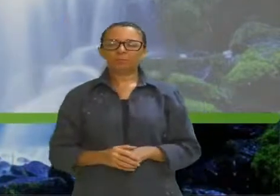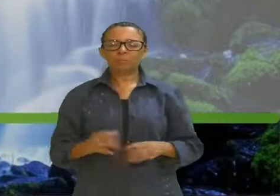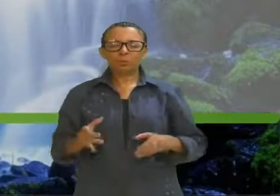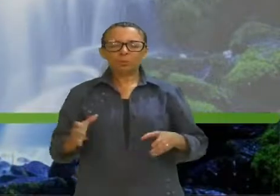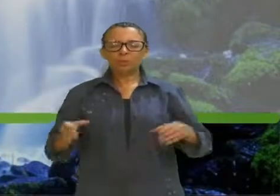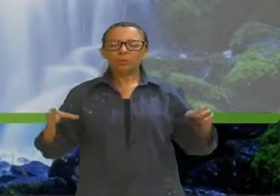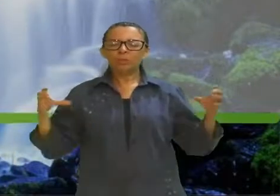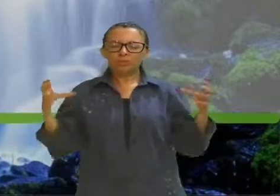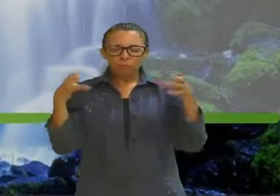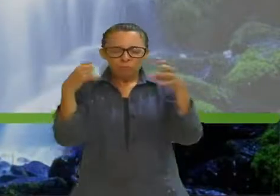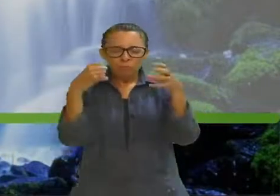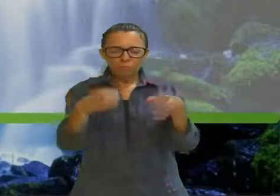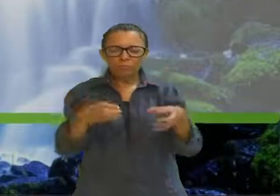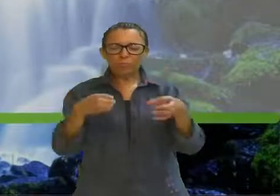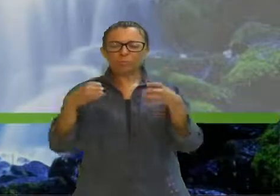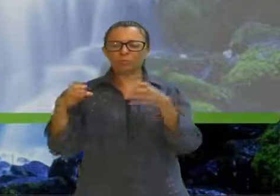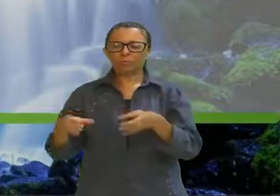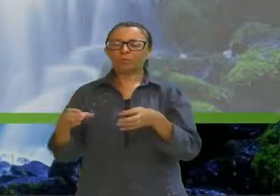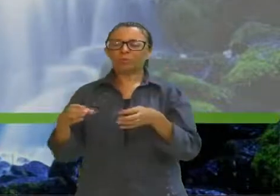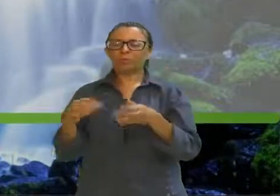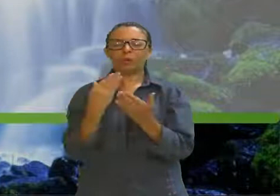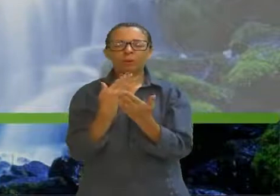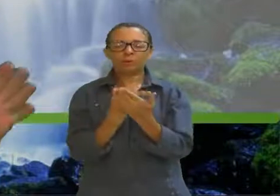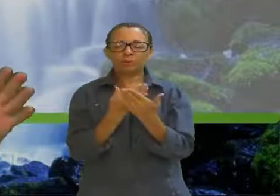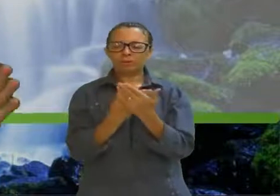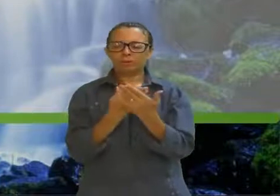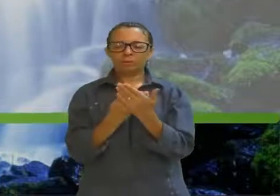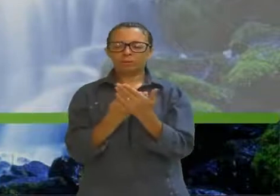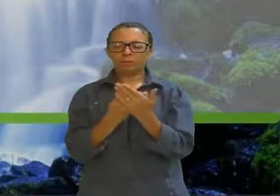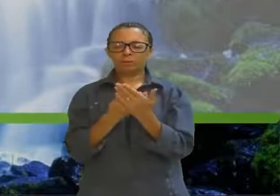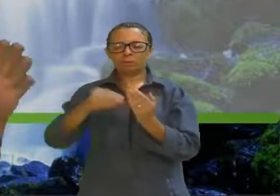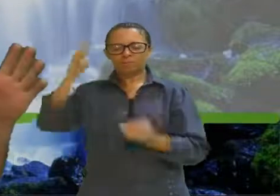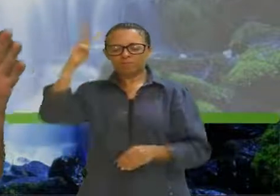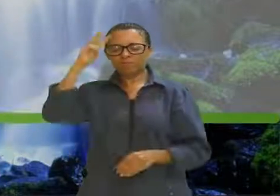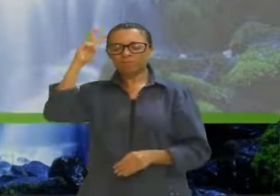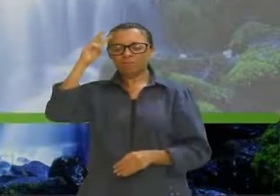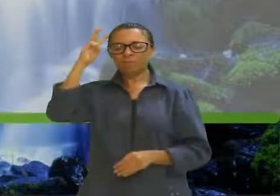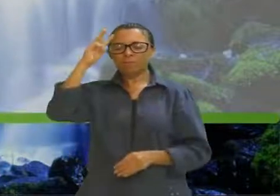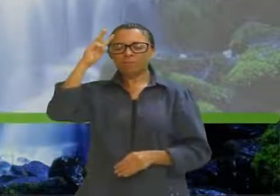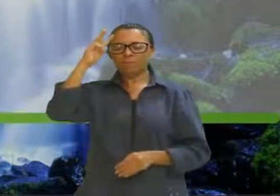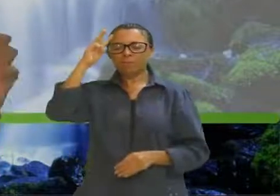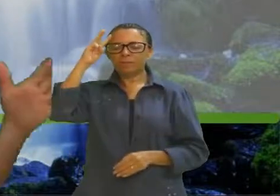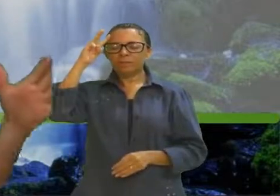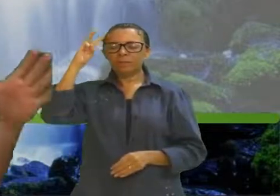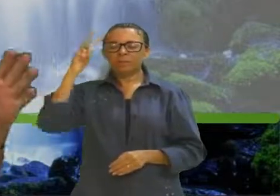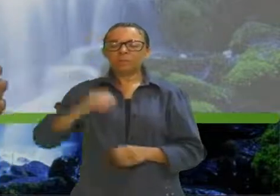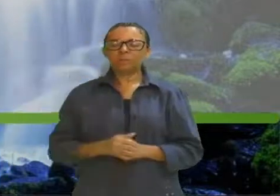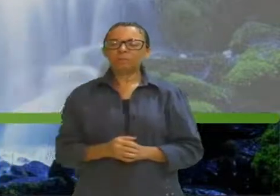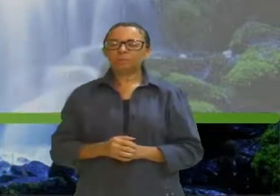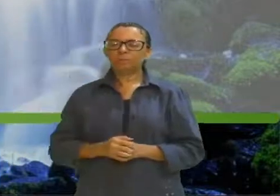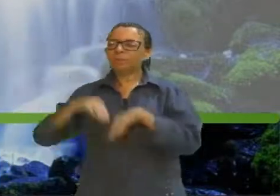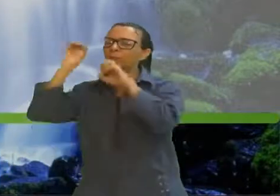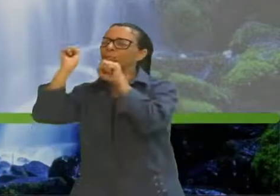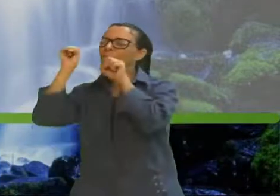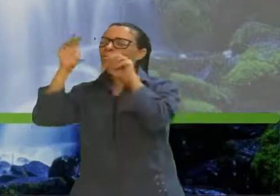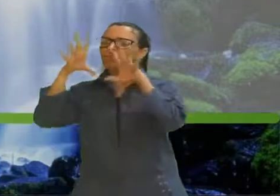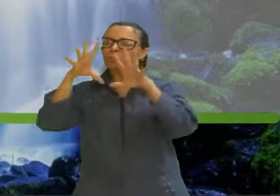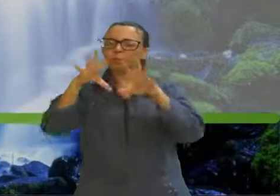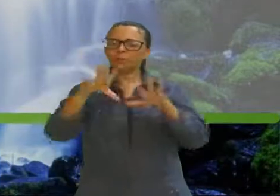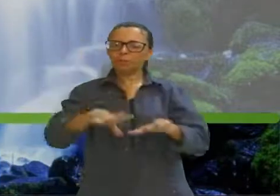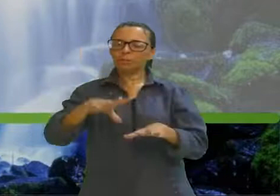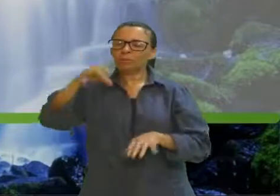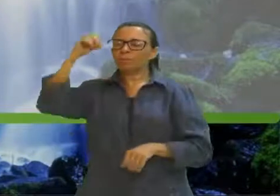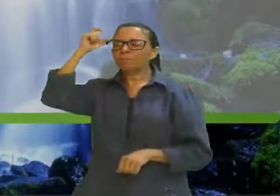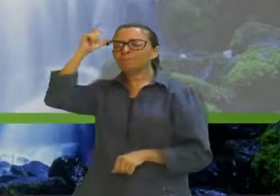nessa terça-feira, meu Pai. Abençoe a todos, que a Tua graça, a Tua misericórdia venha estar sobre o Teu povo. Te agradecemos pela